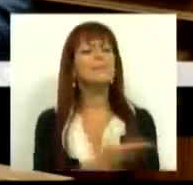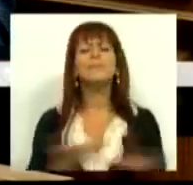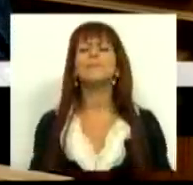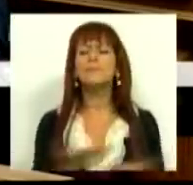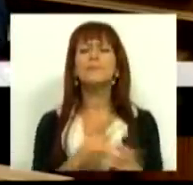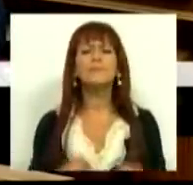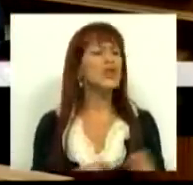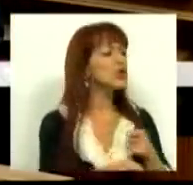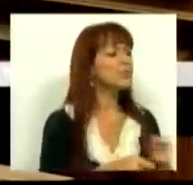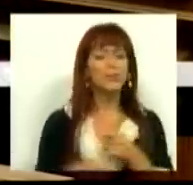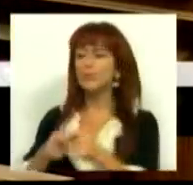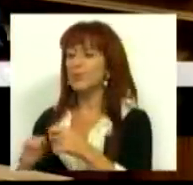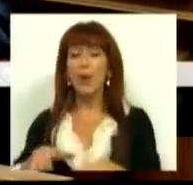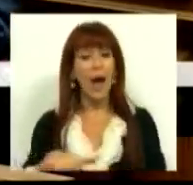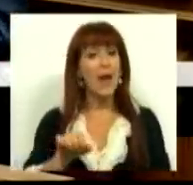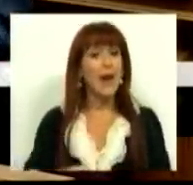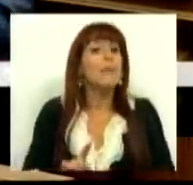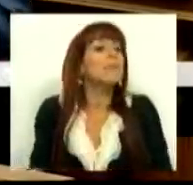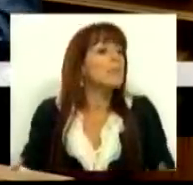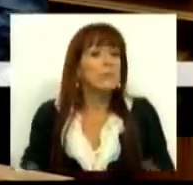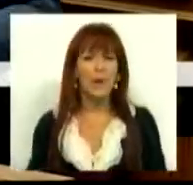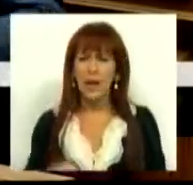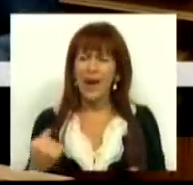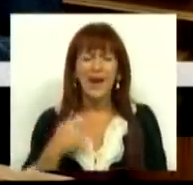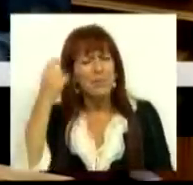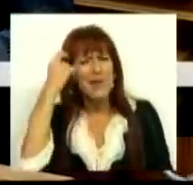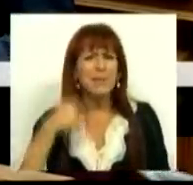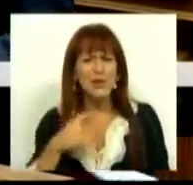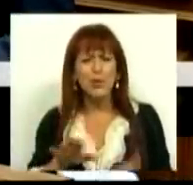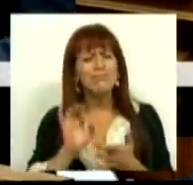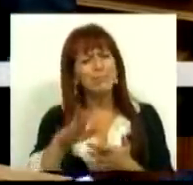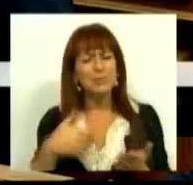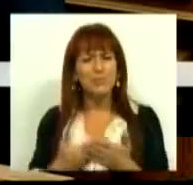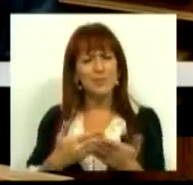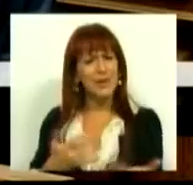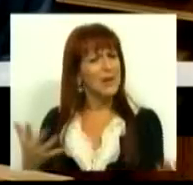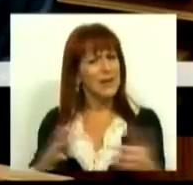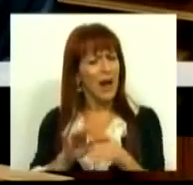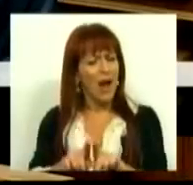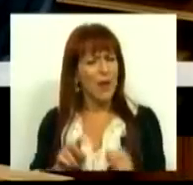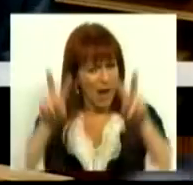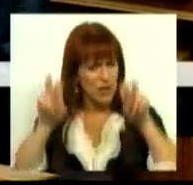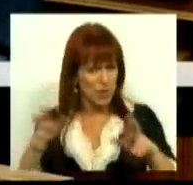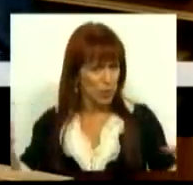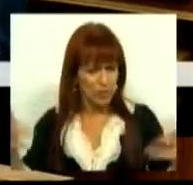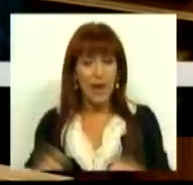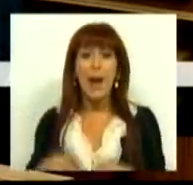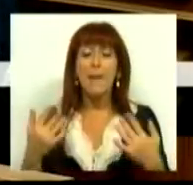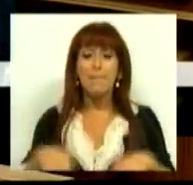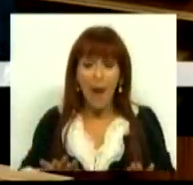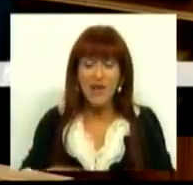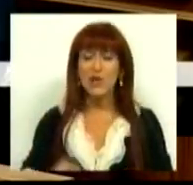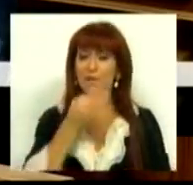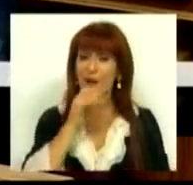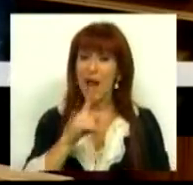relacionamentos e as coordenações em termos desta área. Eram estas as considerações que eu queria fazer em relação a este assunto, sem deixar, no